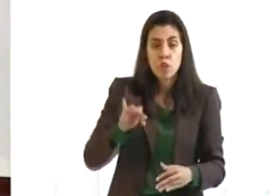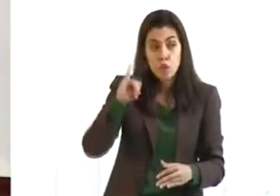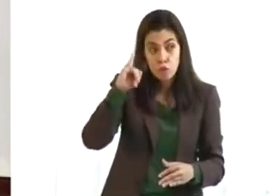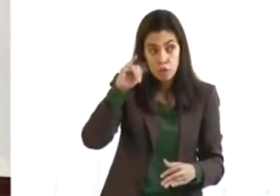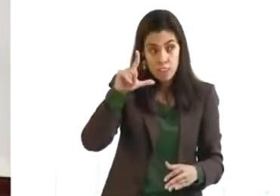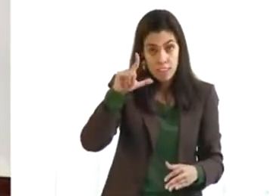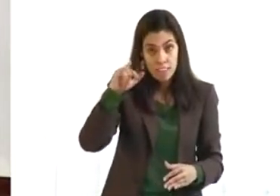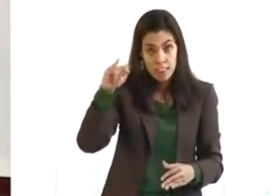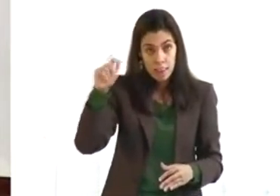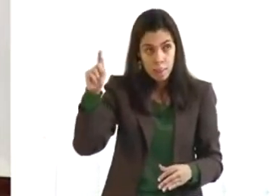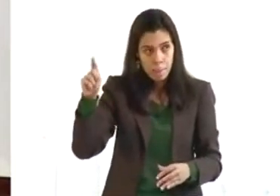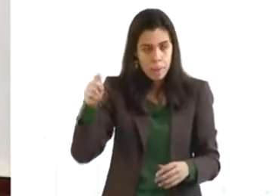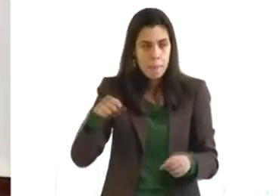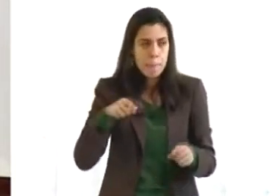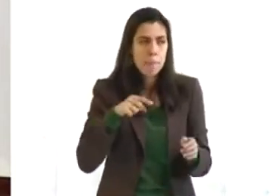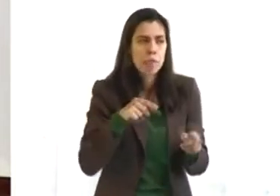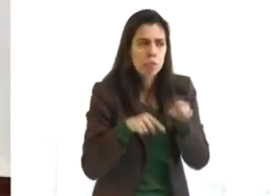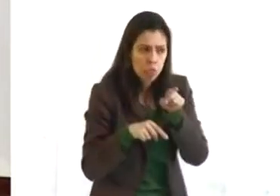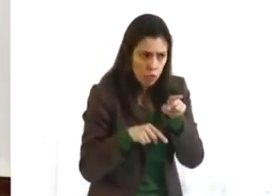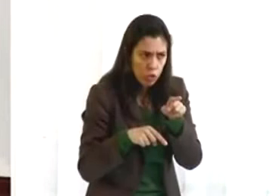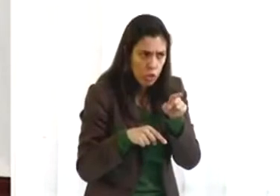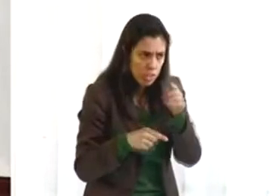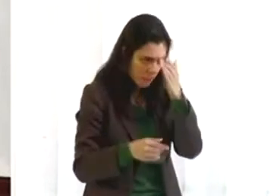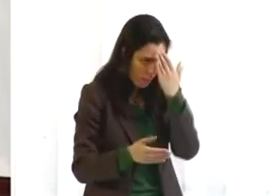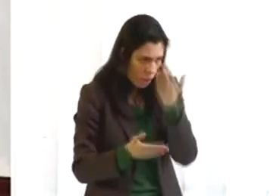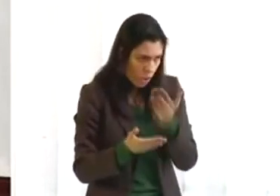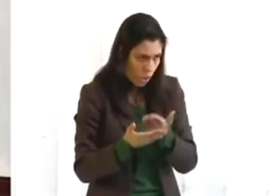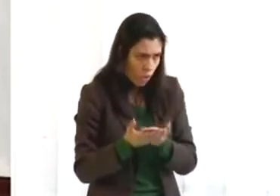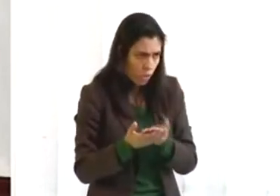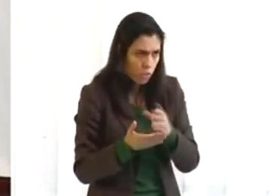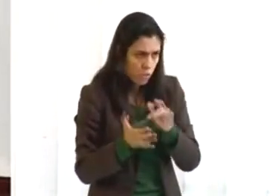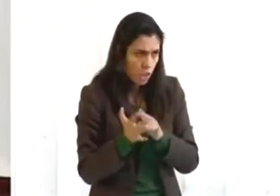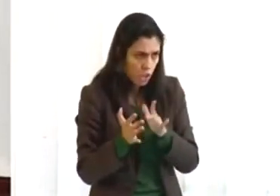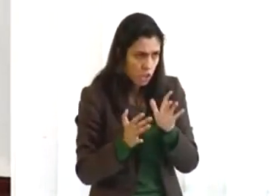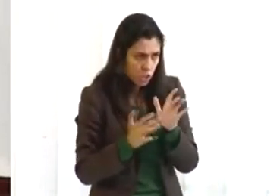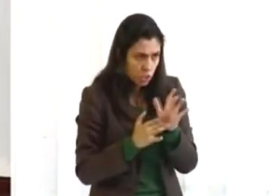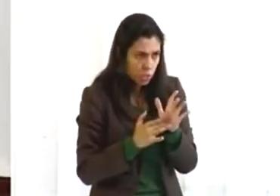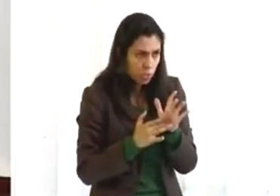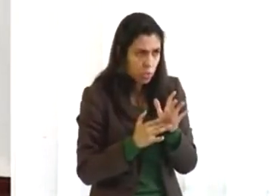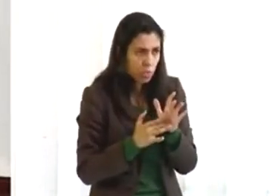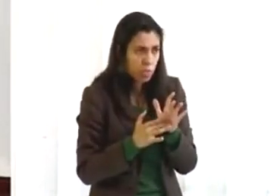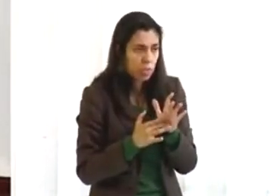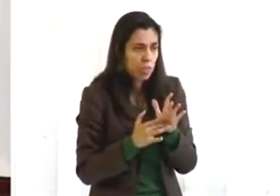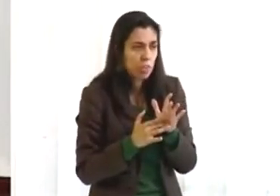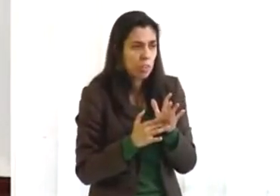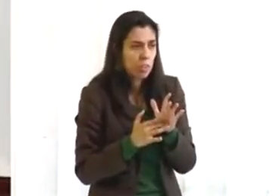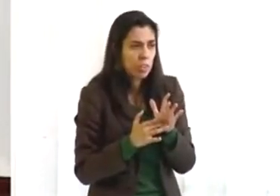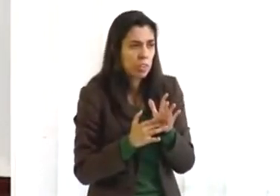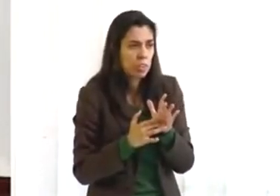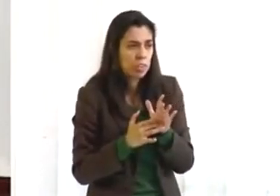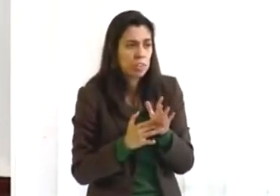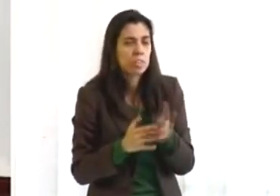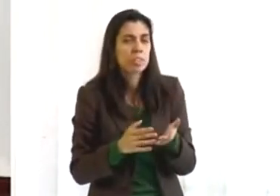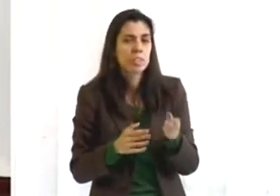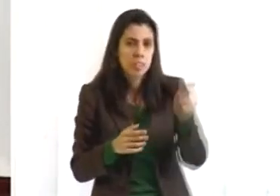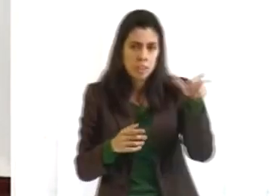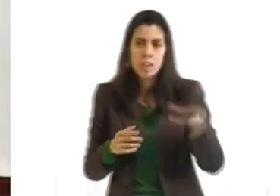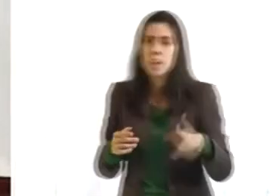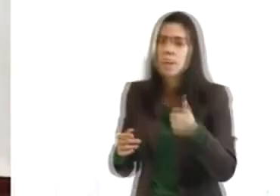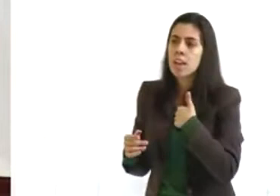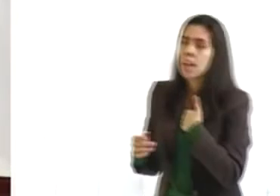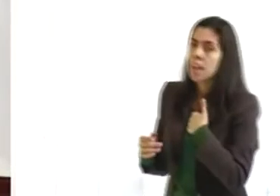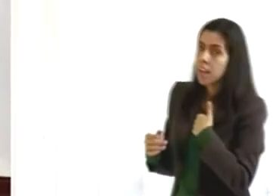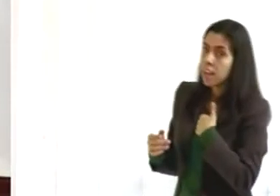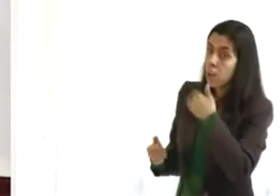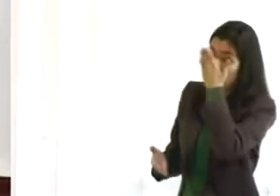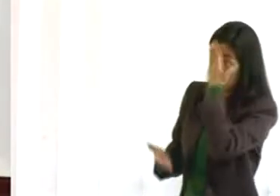Jesus. E ele declarou, irmãos: eu creio. Jesus Cristo é o Filho